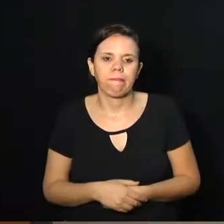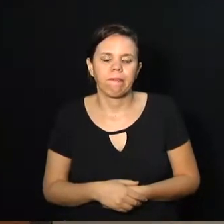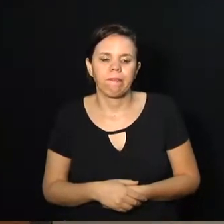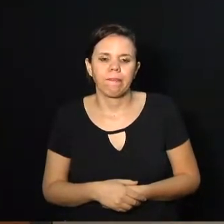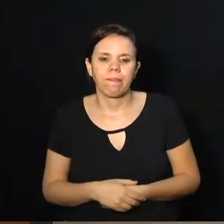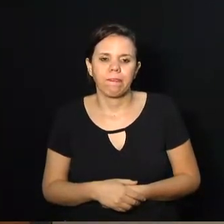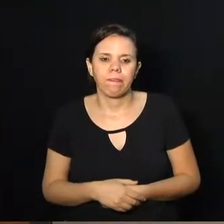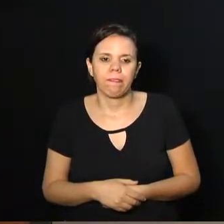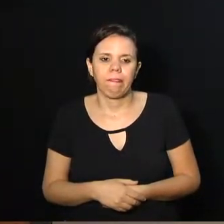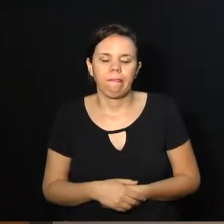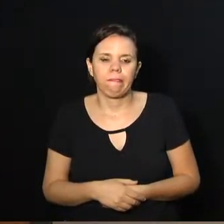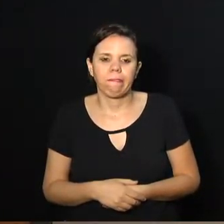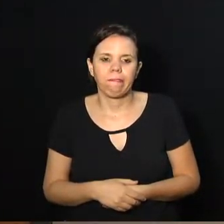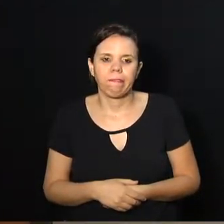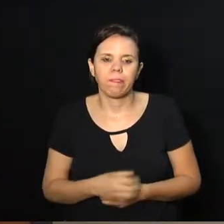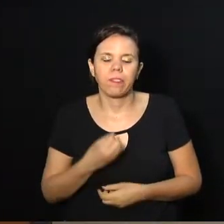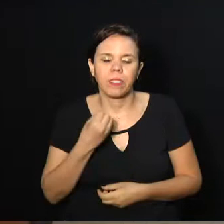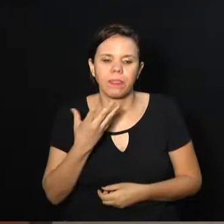Muito bom.